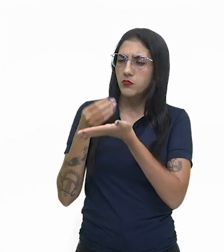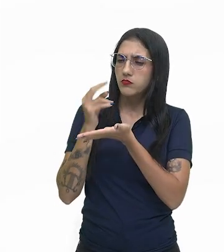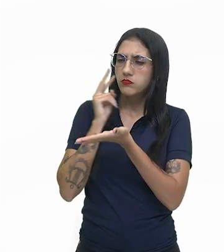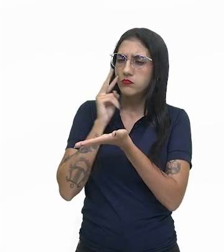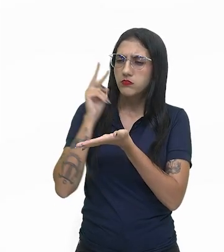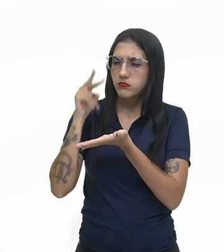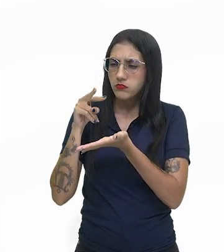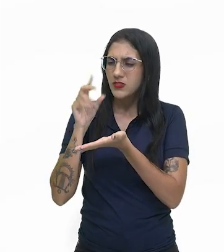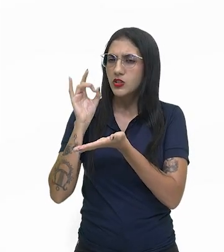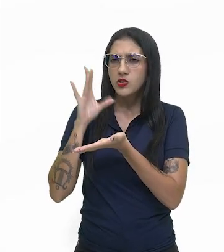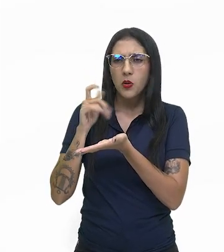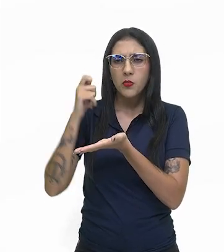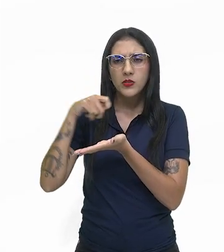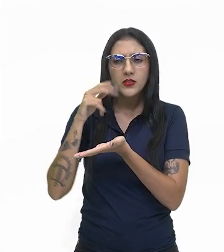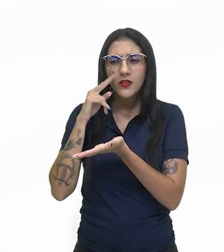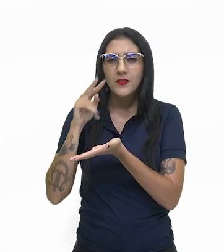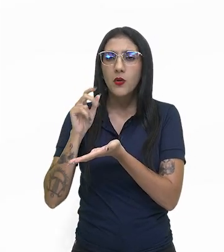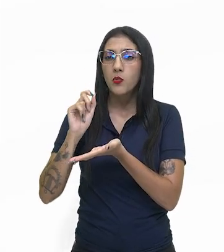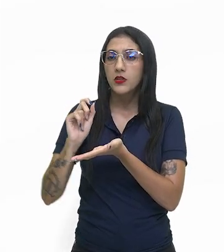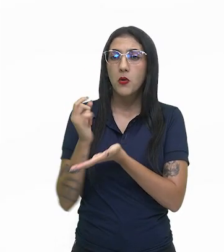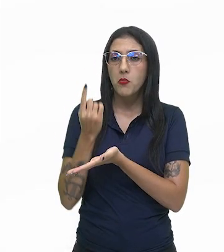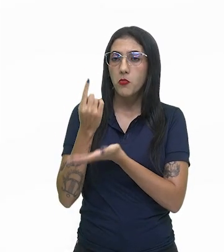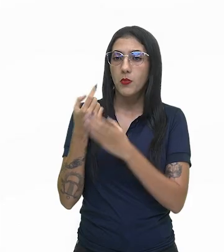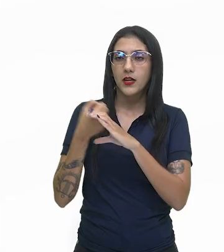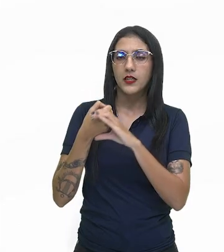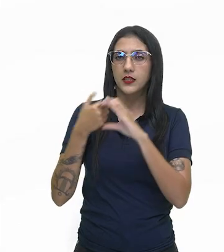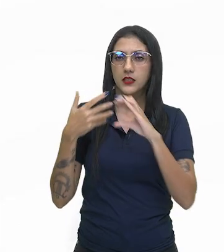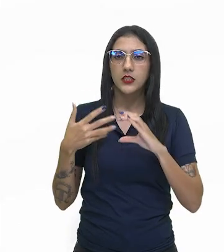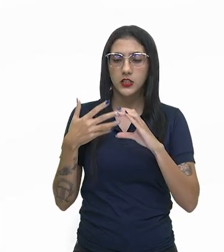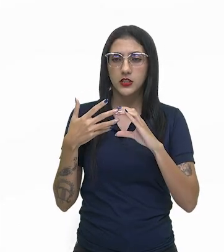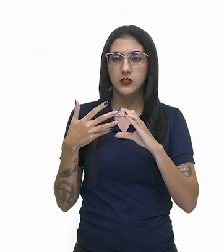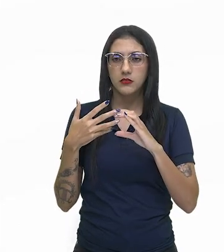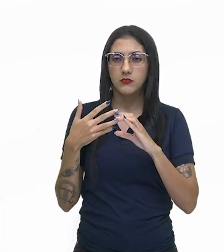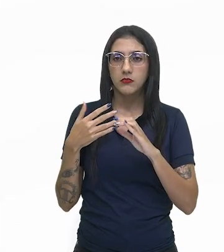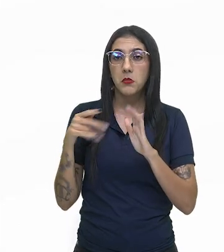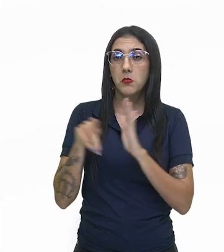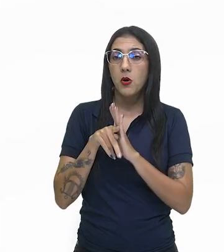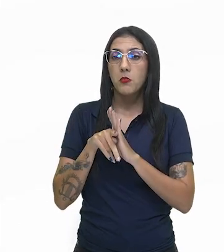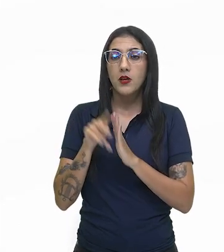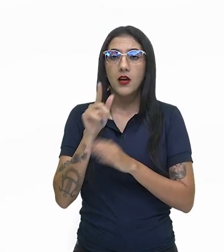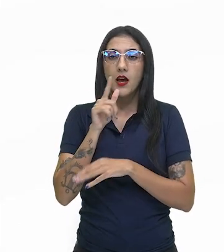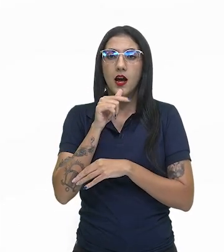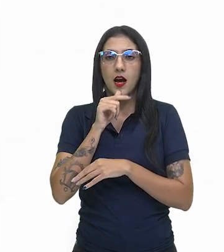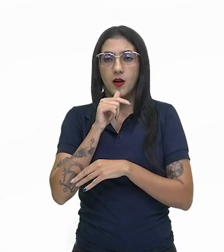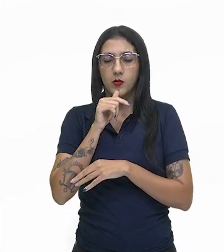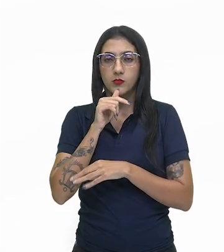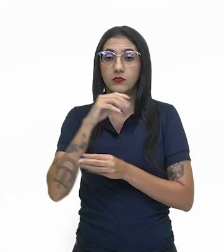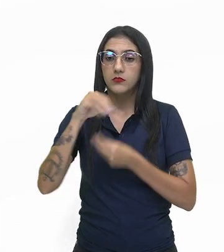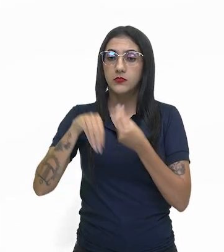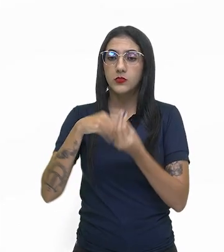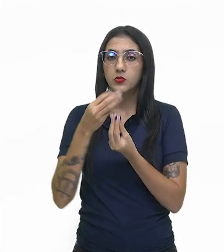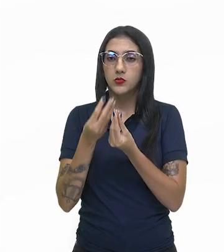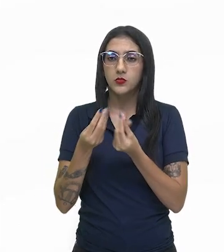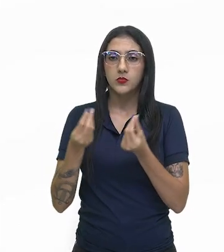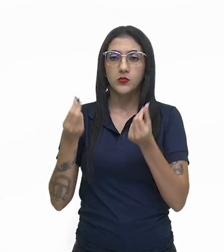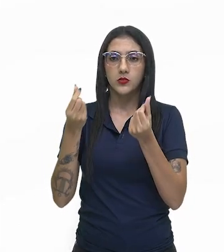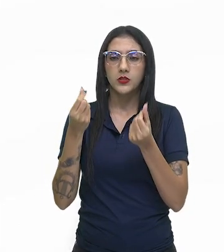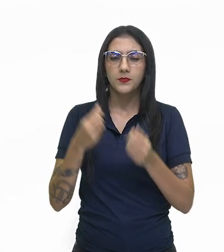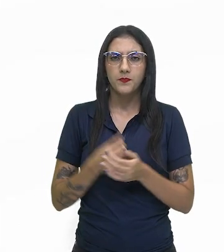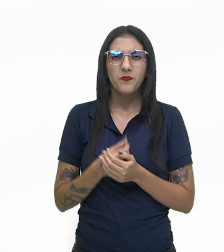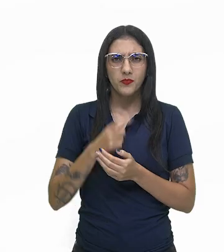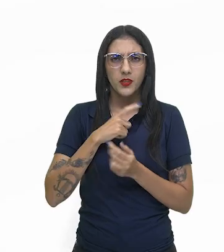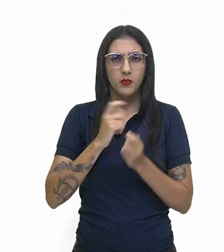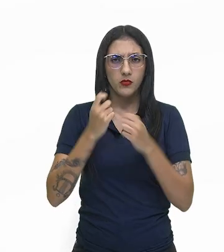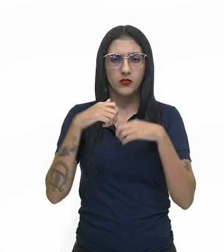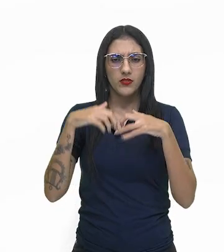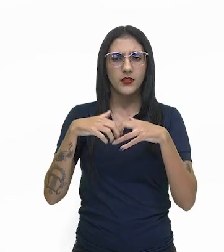vê apenas um aspecto, uma fase. Isso que é uma mistura homogênea. É possível